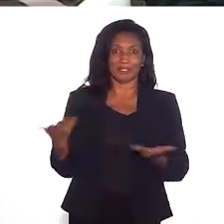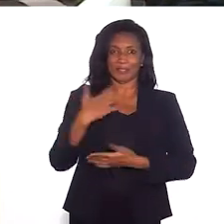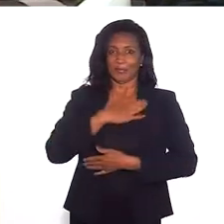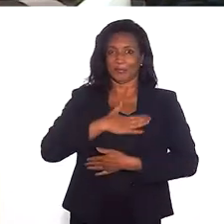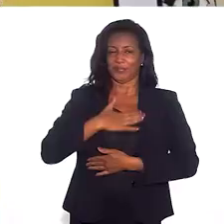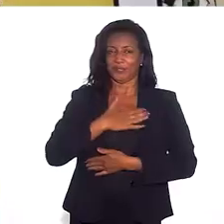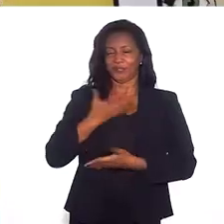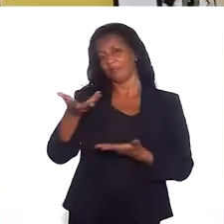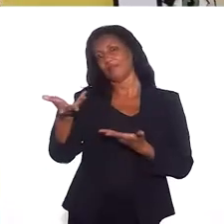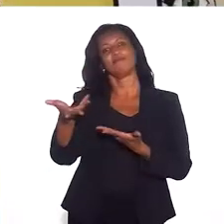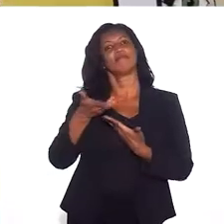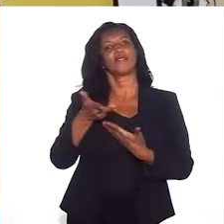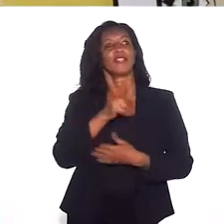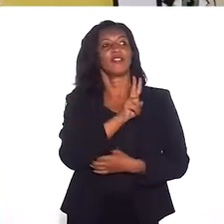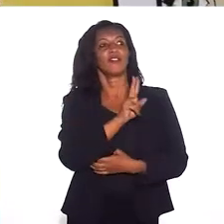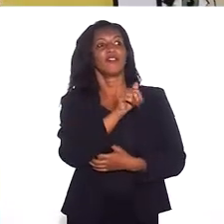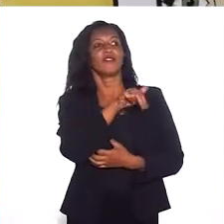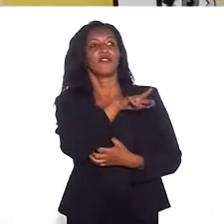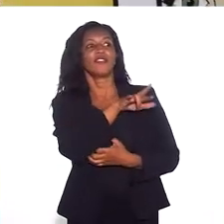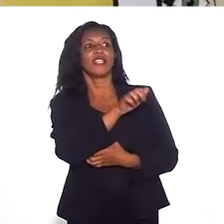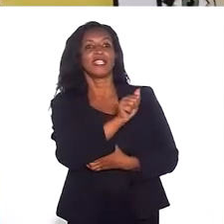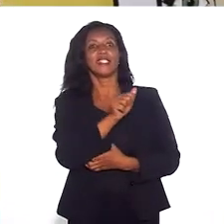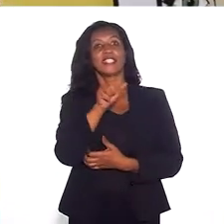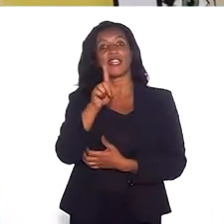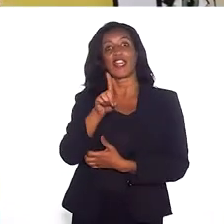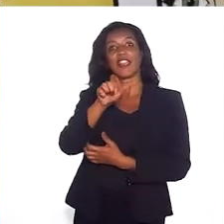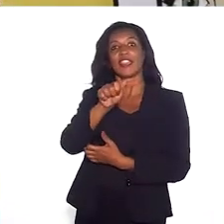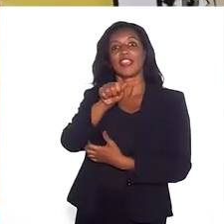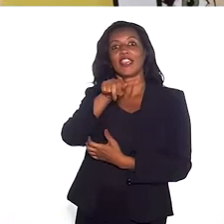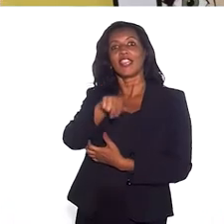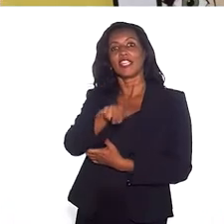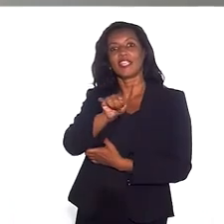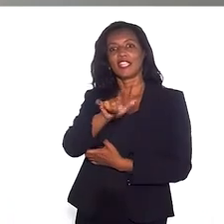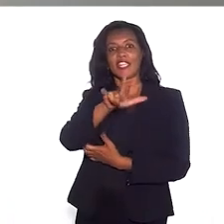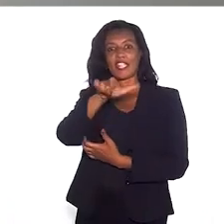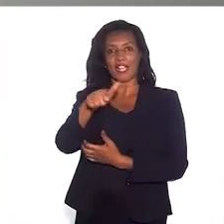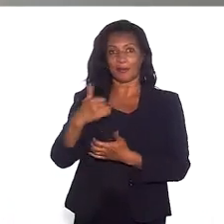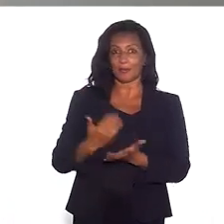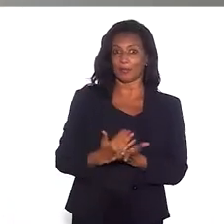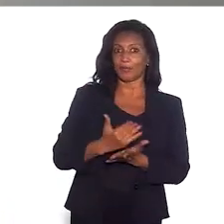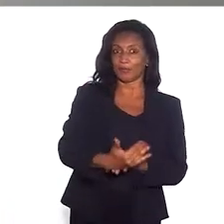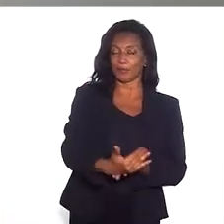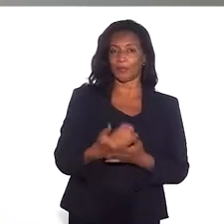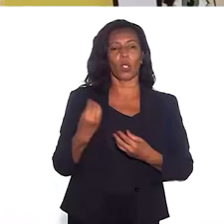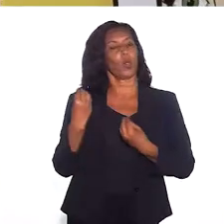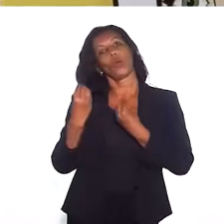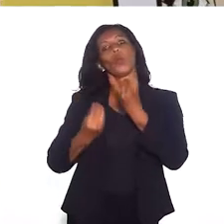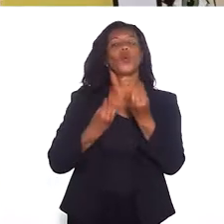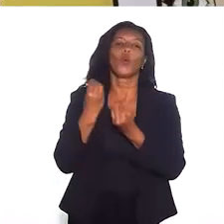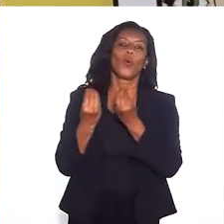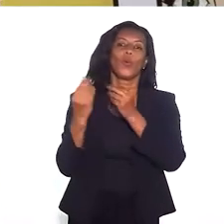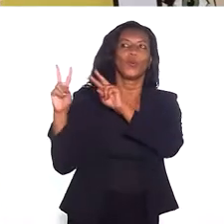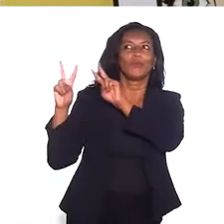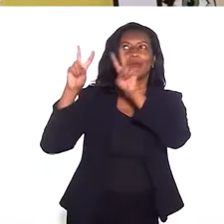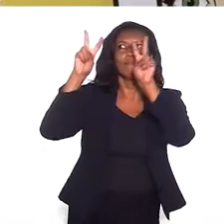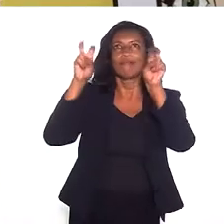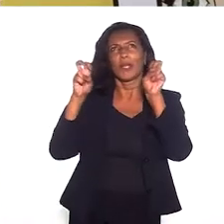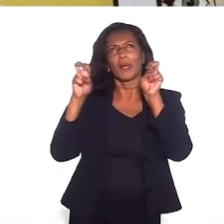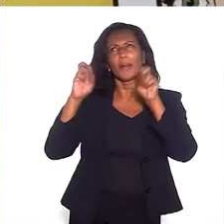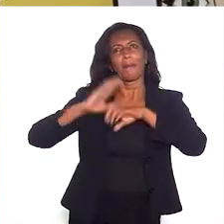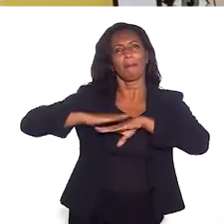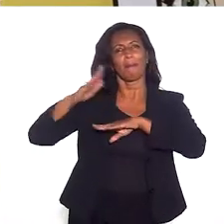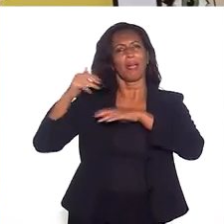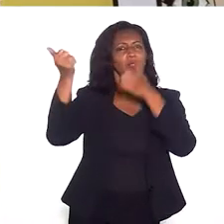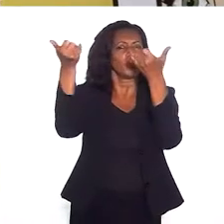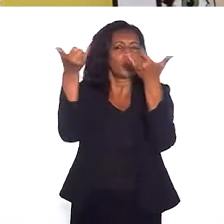muito bem-vindas, Vanessa e Daniela. Agora, para começar, como que esse termo, por mais que eu tenha